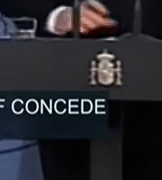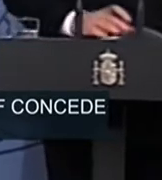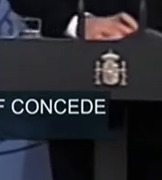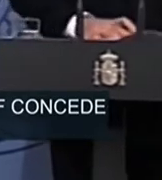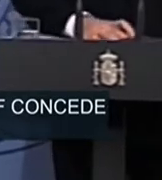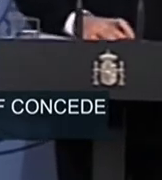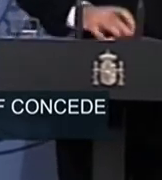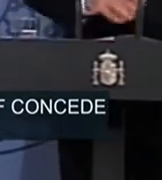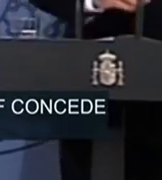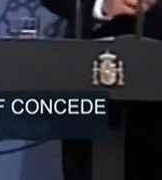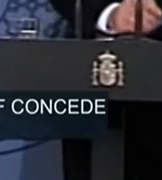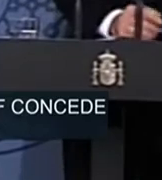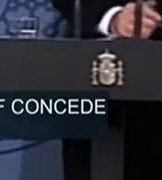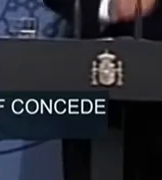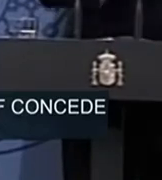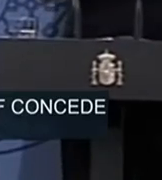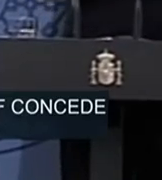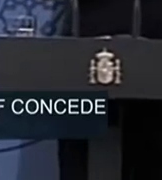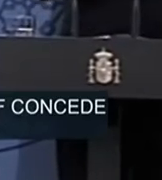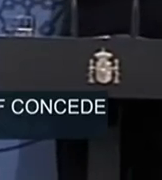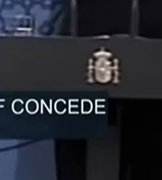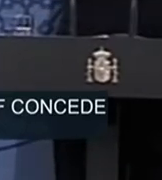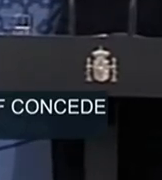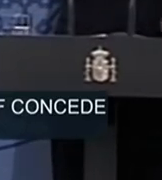austeridade. Graças.